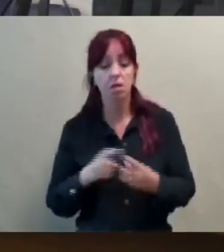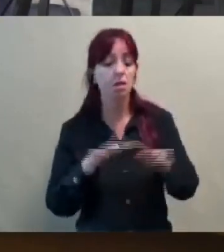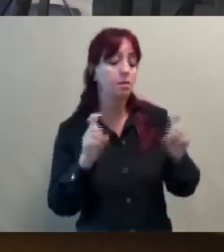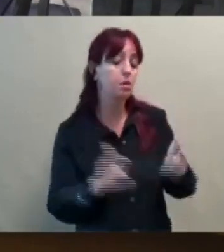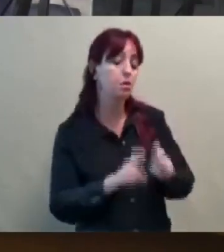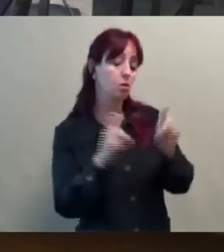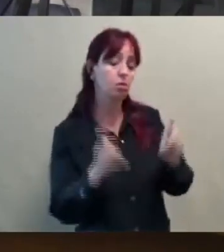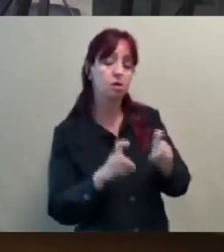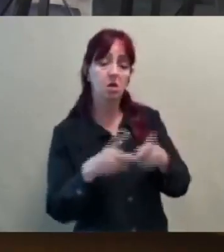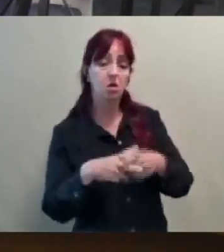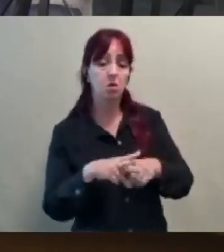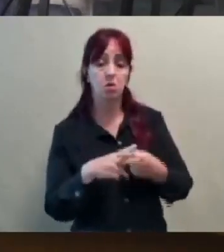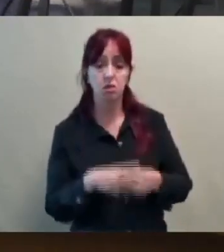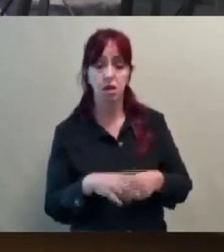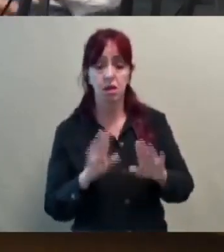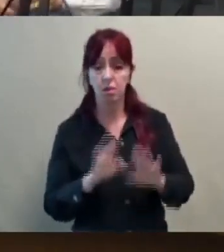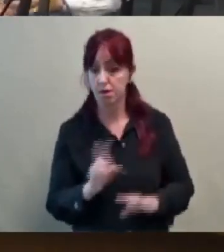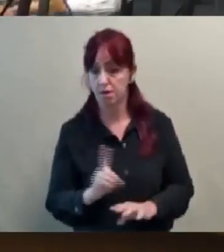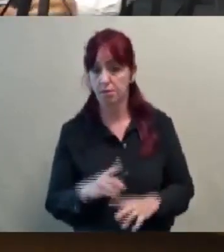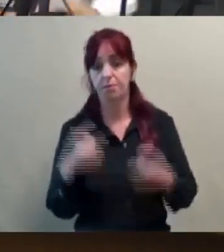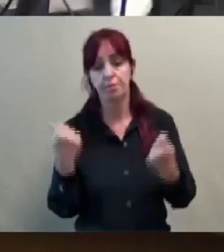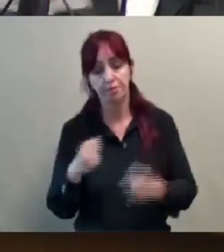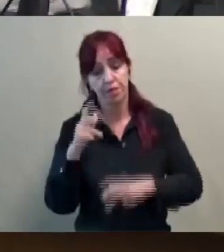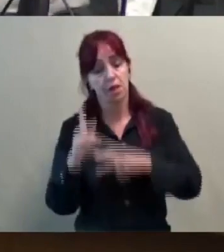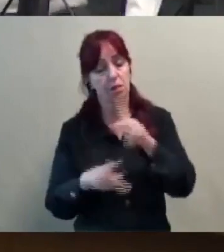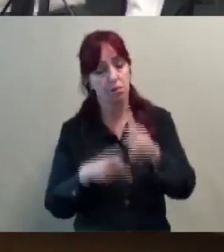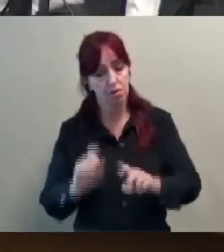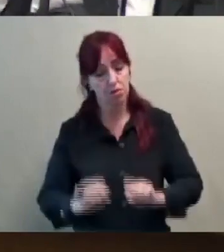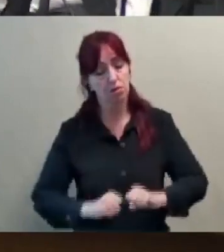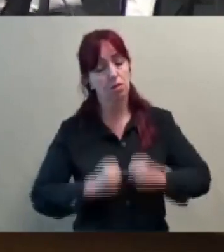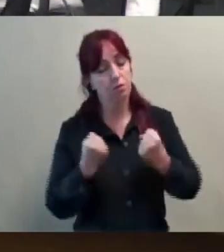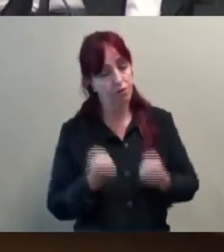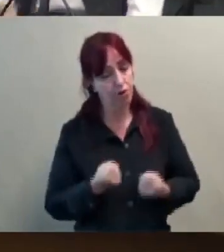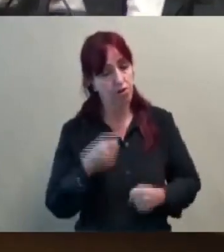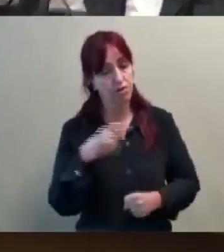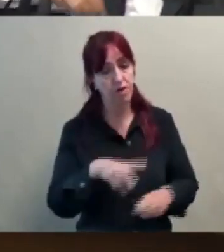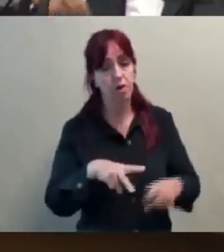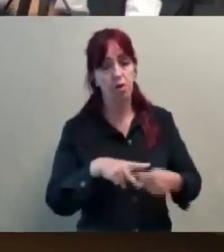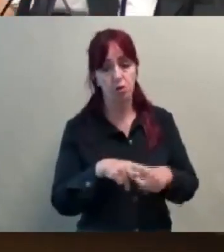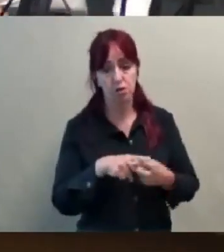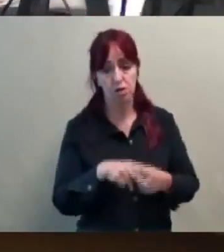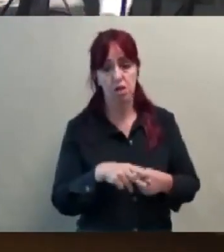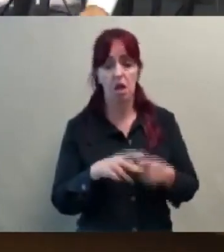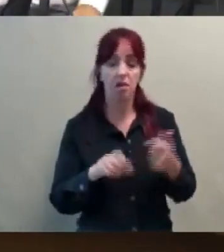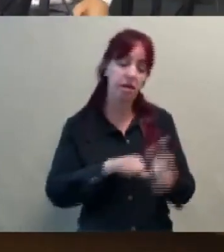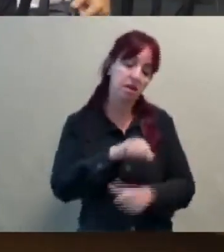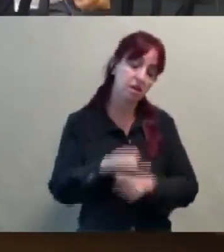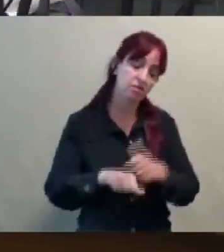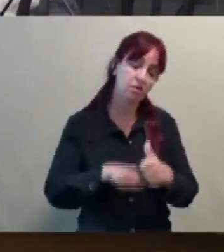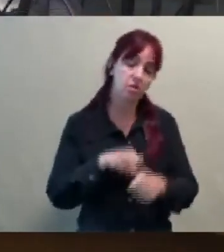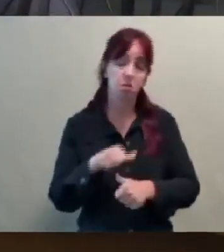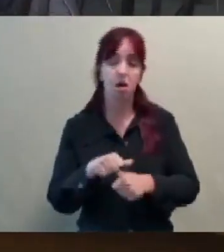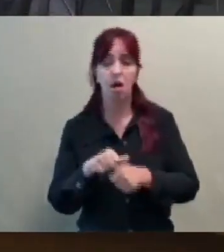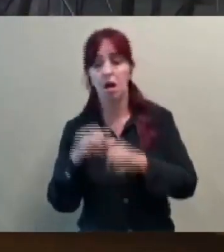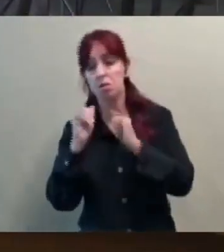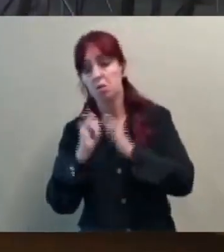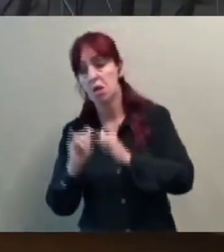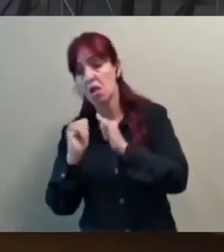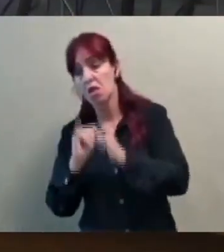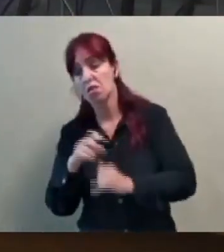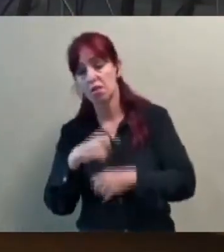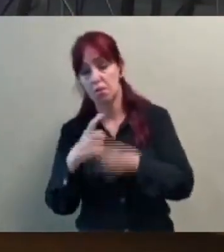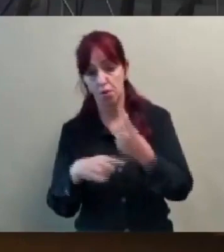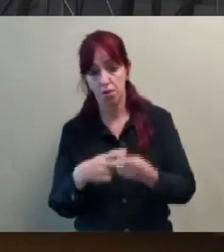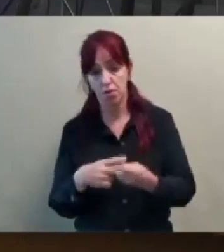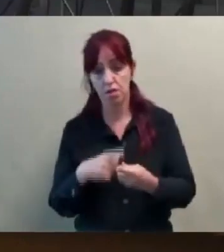caso. Mas não, precisa de gente que pega e faça. E ficar transformando isso em peça de marketing depois, nós vamos estar aqui